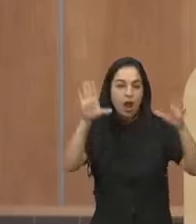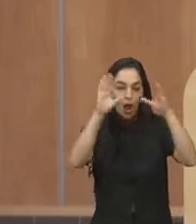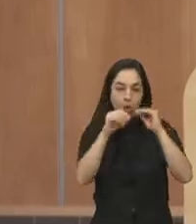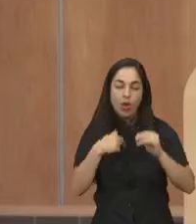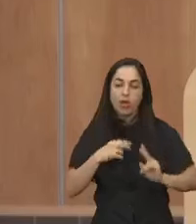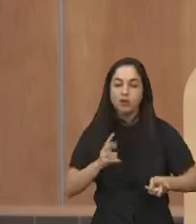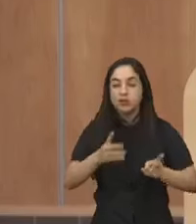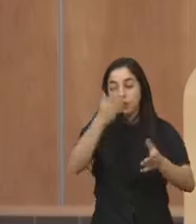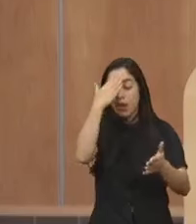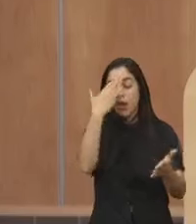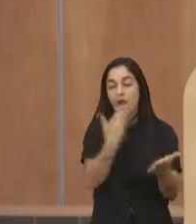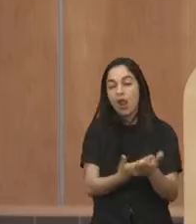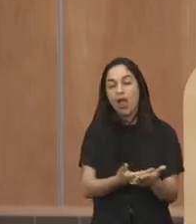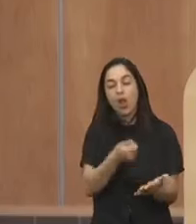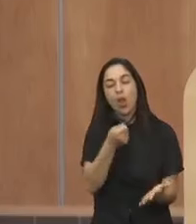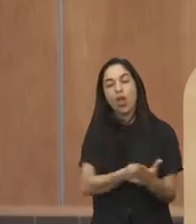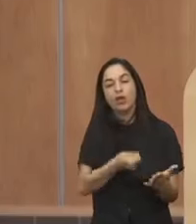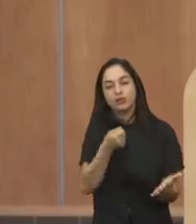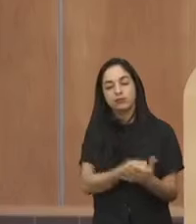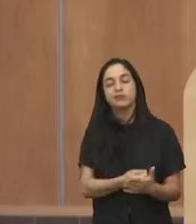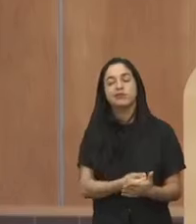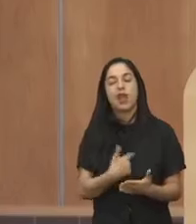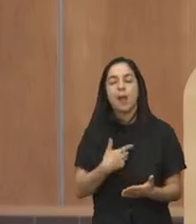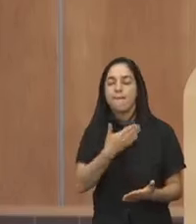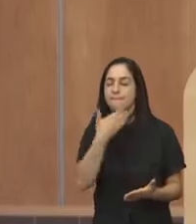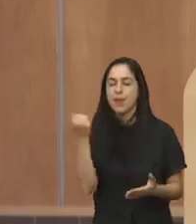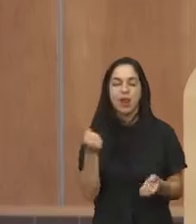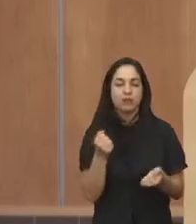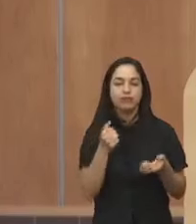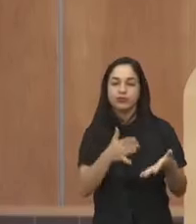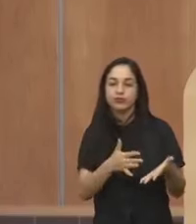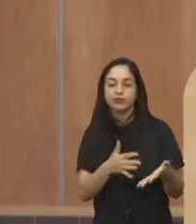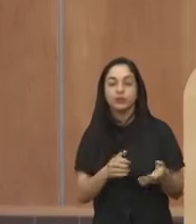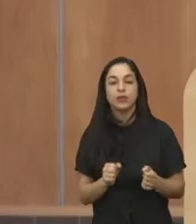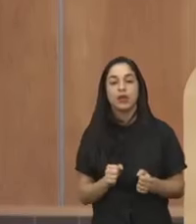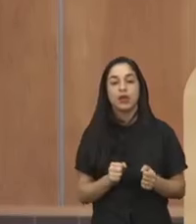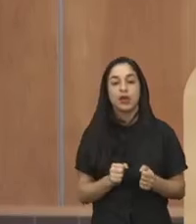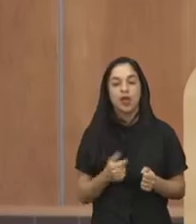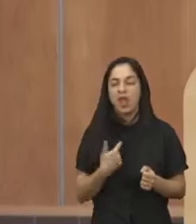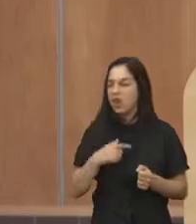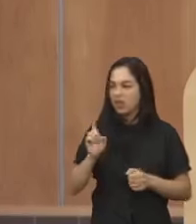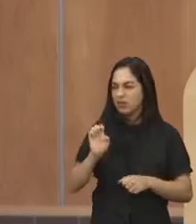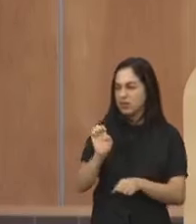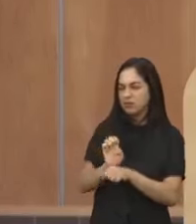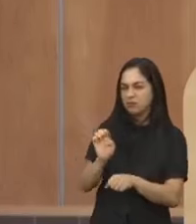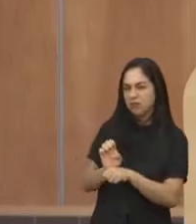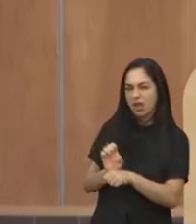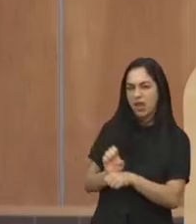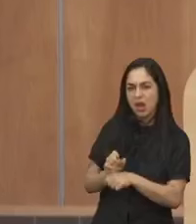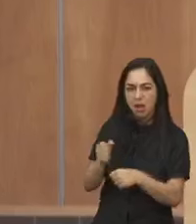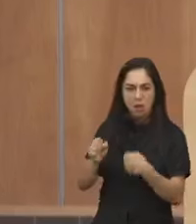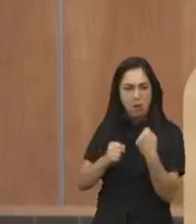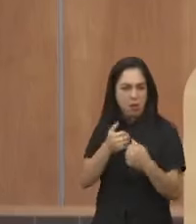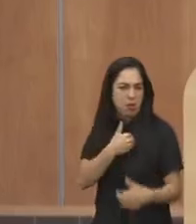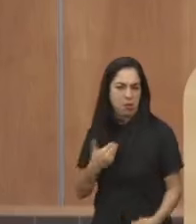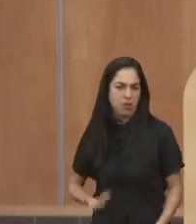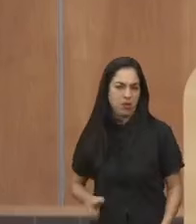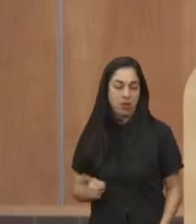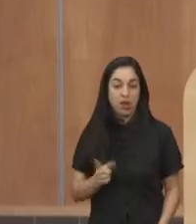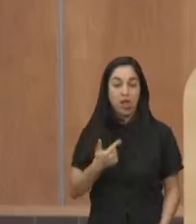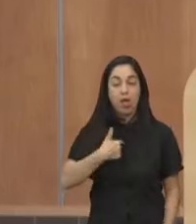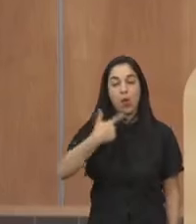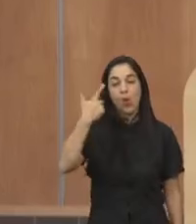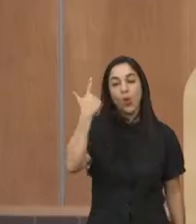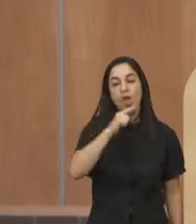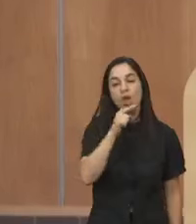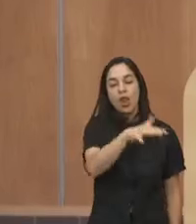acreditei no meu sonho em fazer a diferença, em fazer o melhor. Fazendo como? Não esperando pelo poder público. Tive uma conquista muito grande para